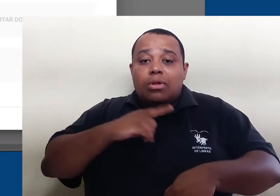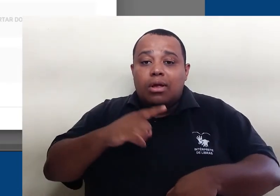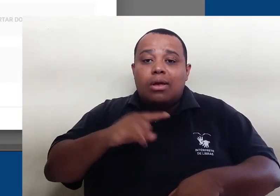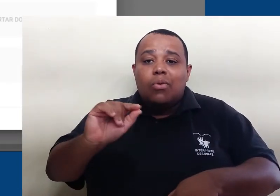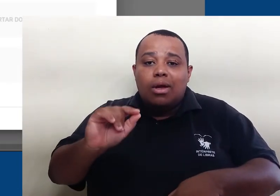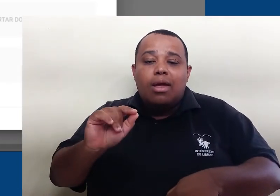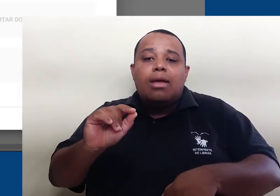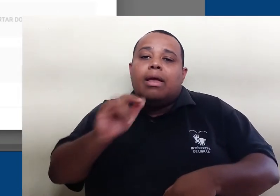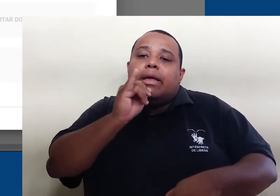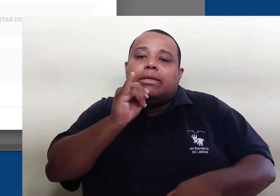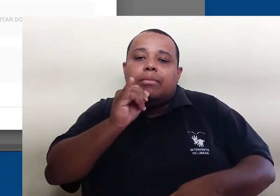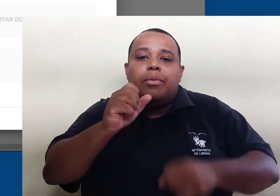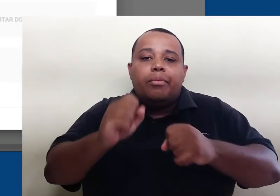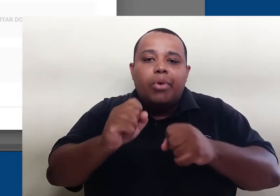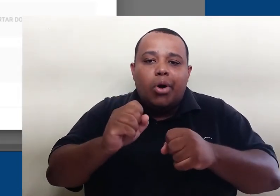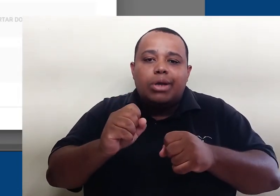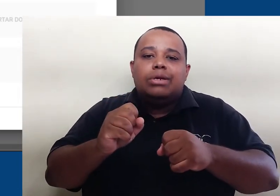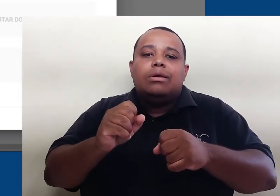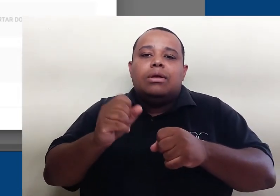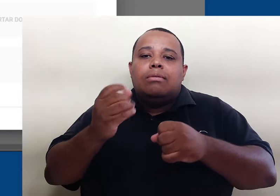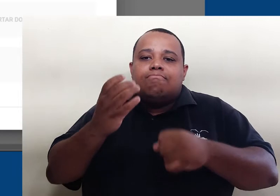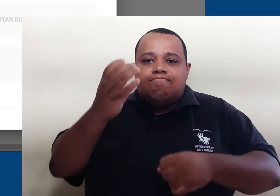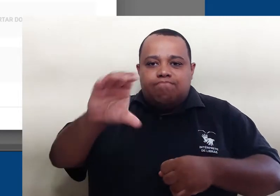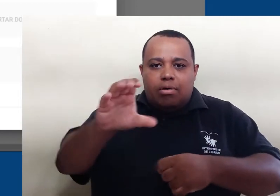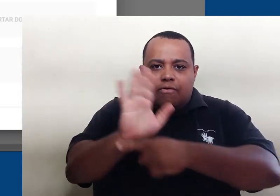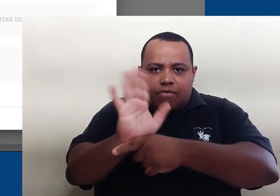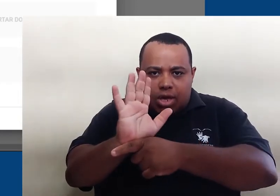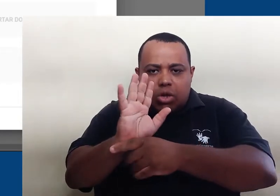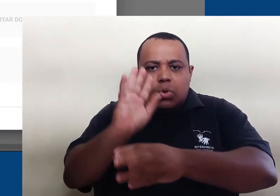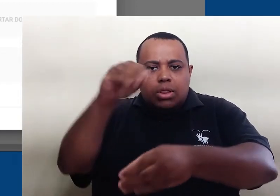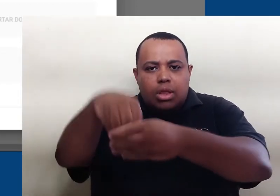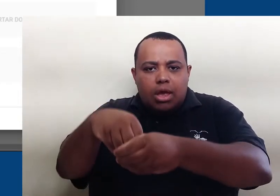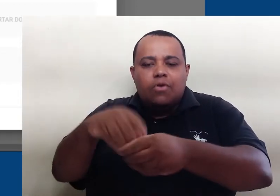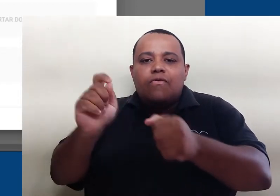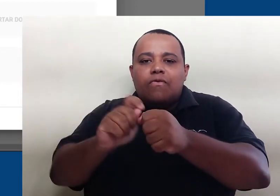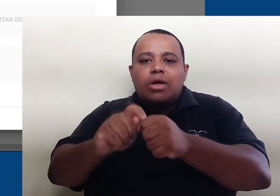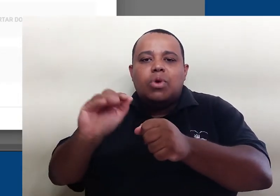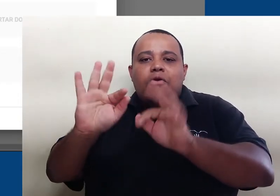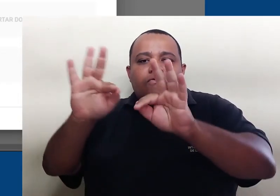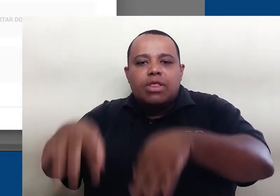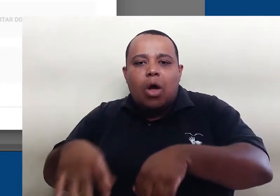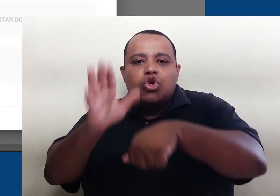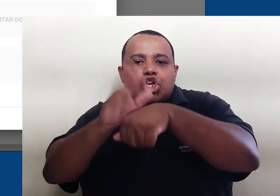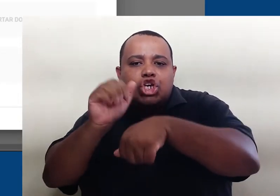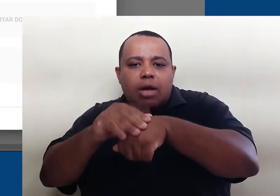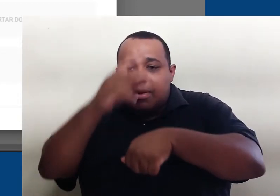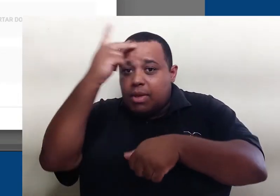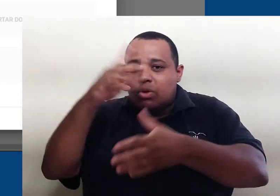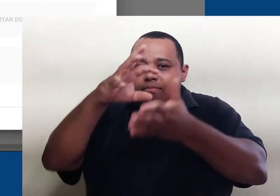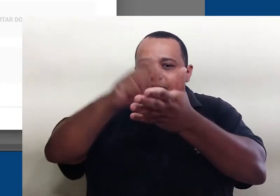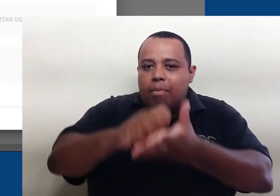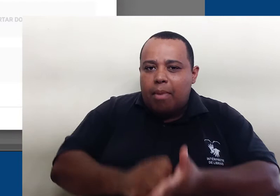gente consegue adicionar alguns elementos ao nosso vídeo. Por exemplo, uma tela final que você pode botar uma chamada para se inscrever no seu canal ou linkar algum